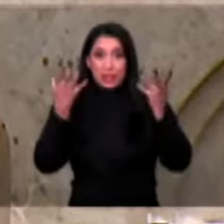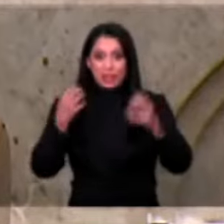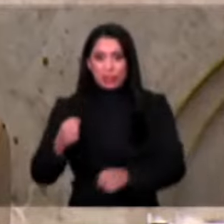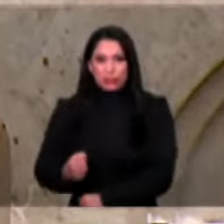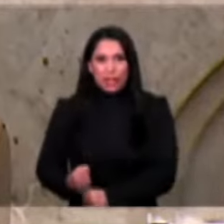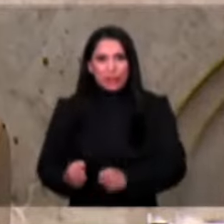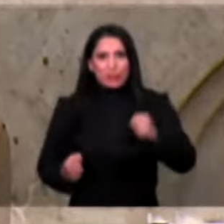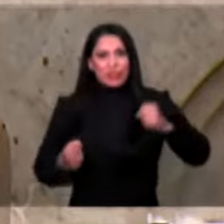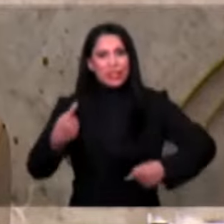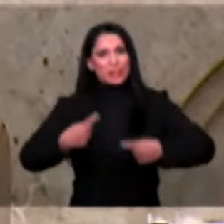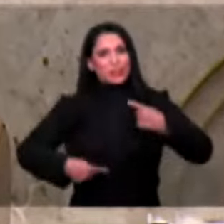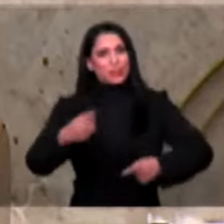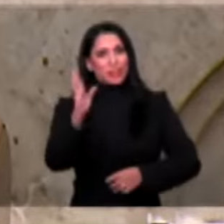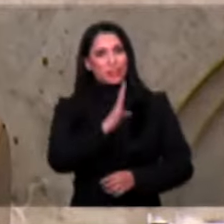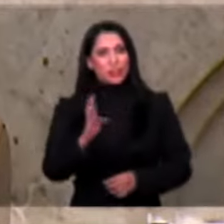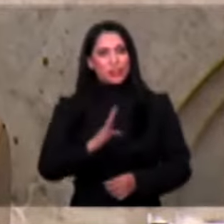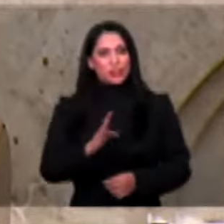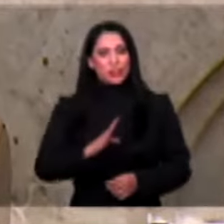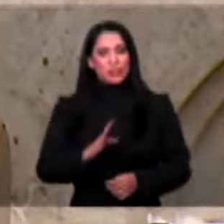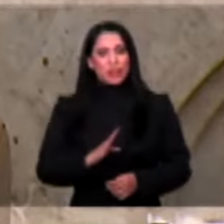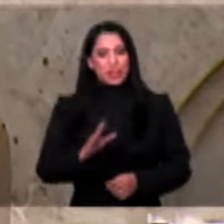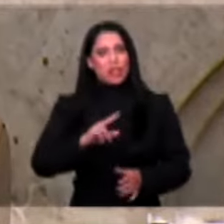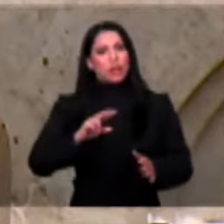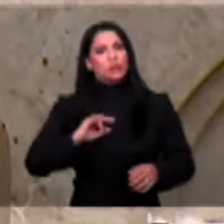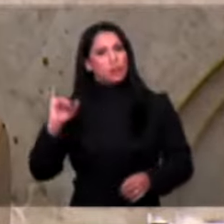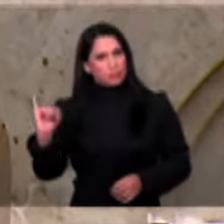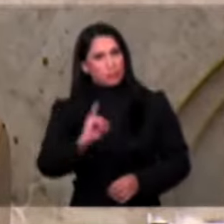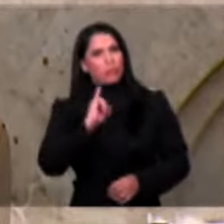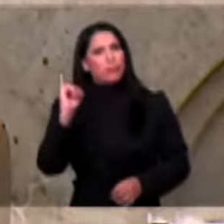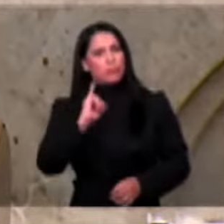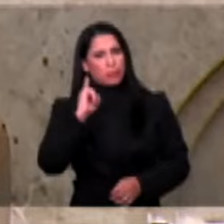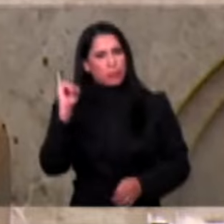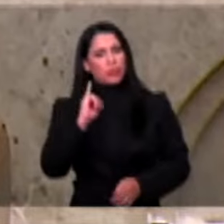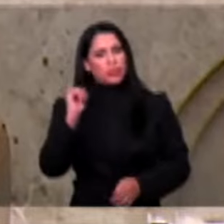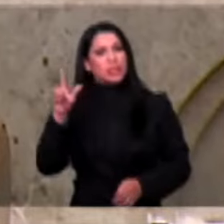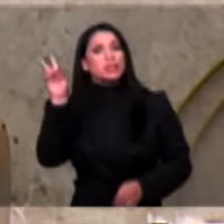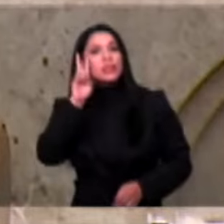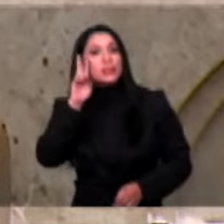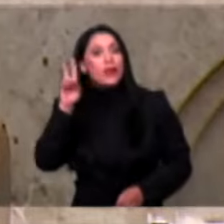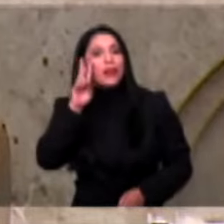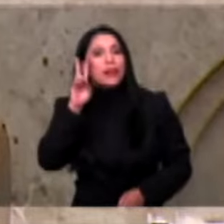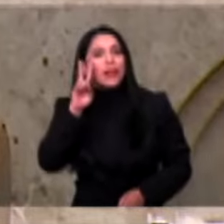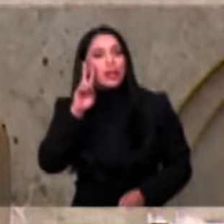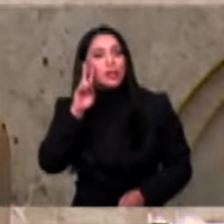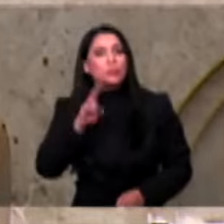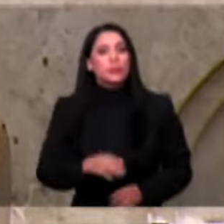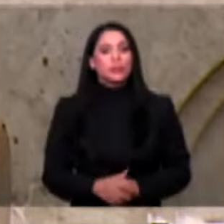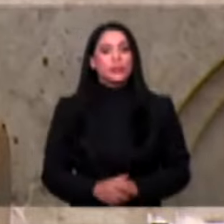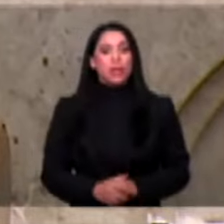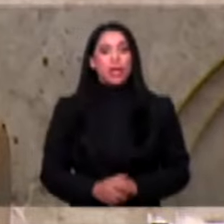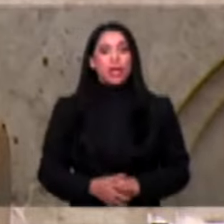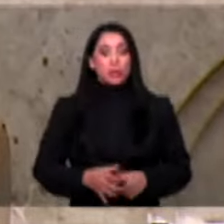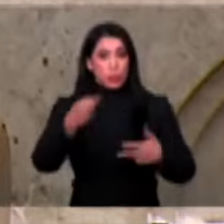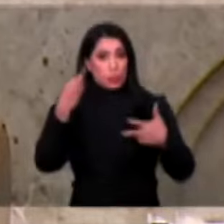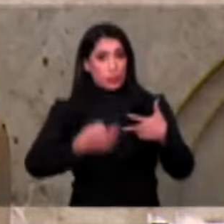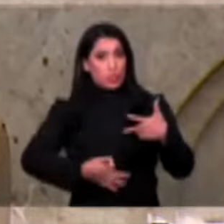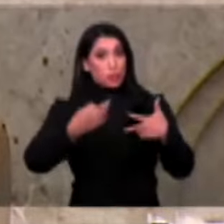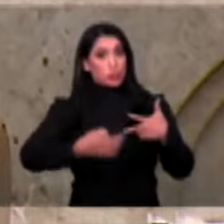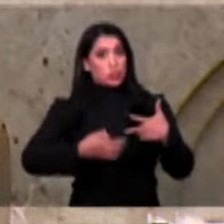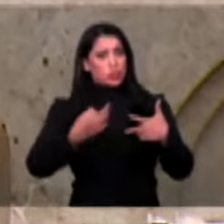política do Brasil, de particular significação histórica, relembro, no âmbito do Poder Judiciário,